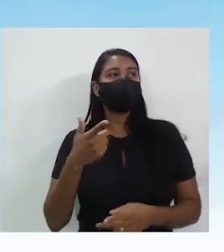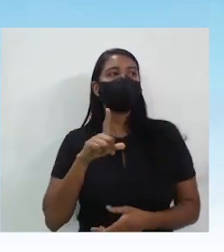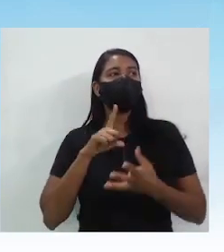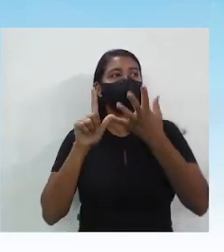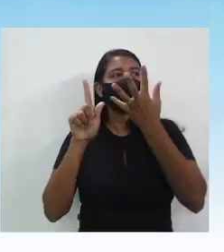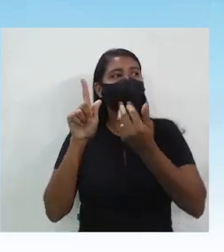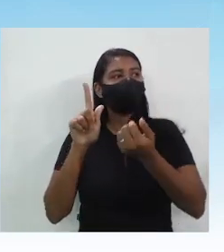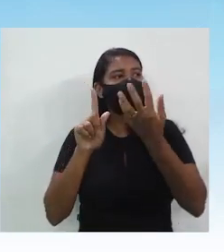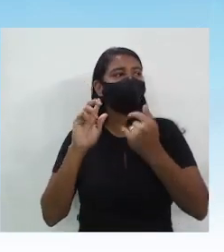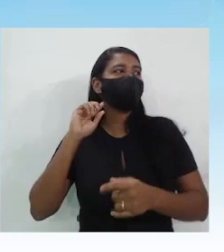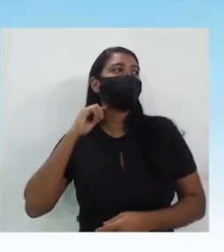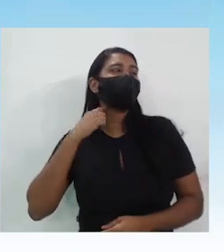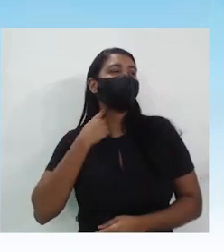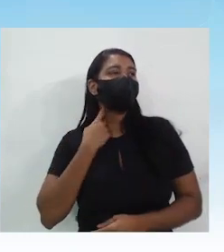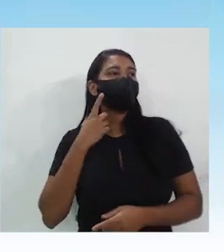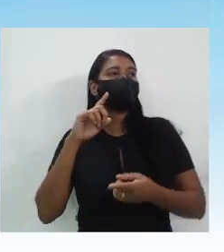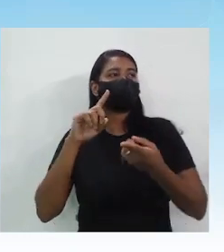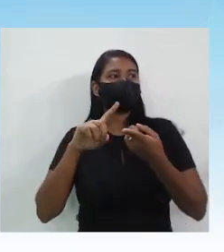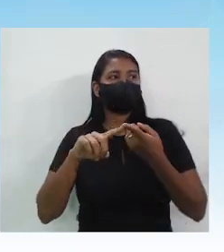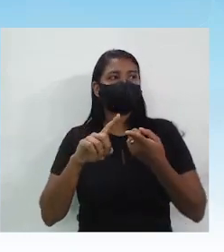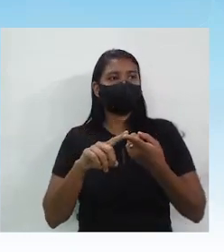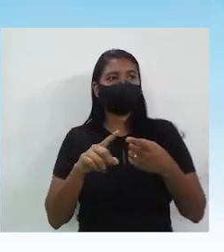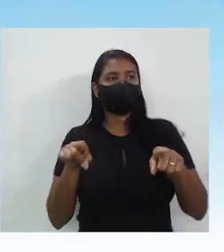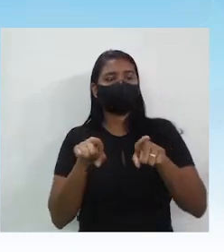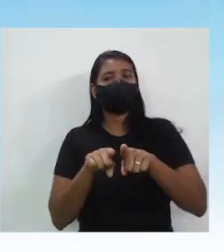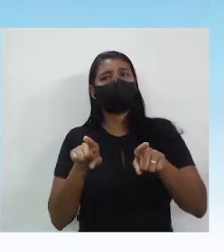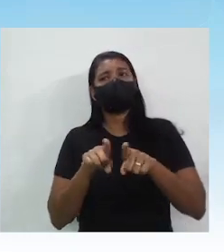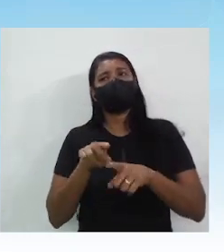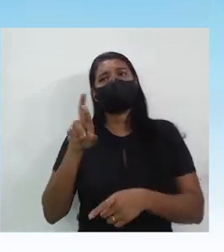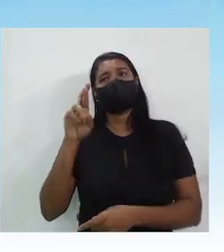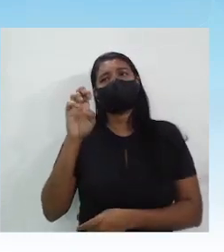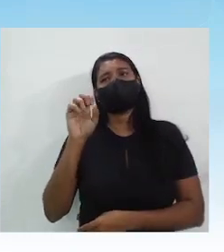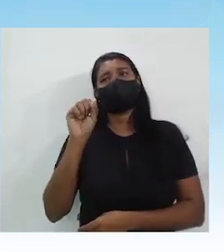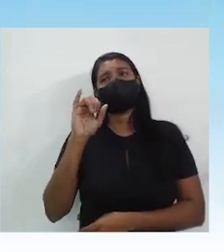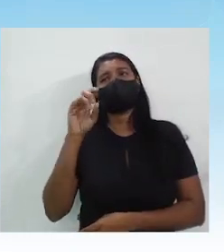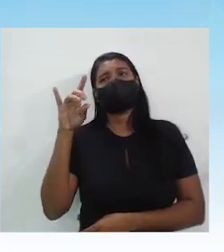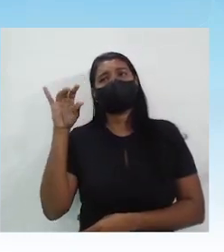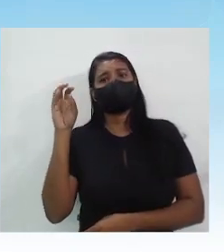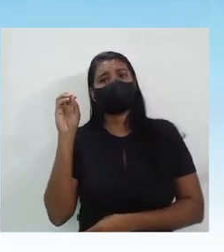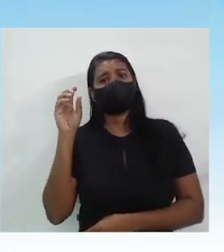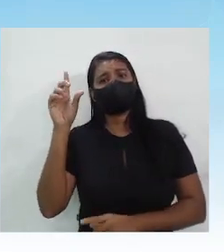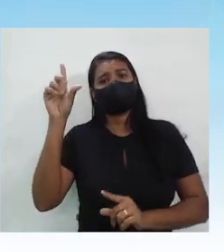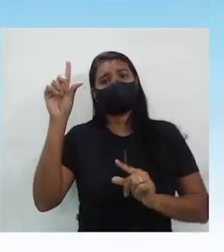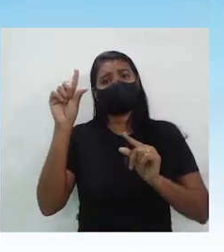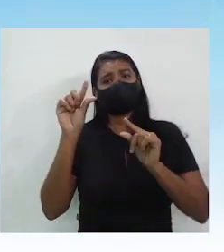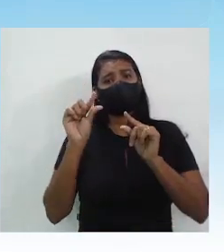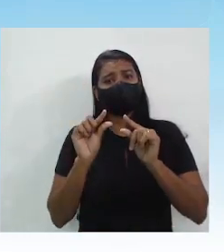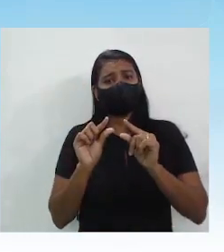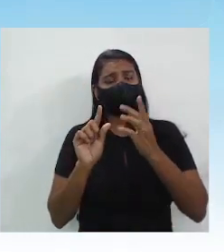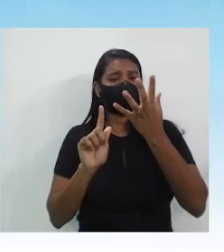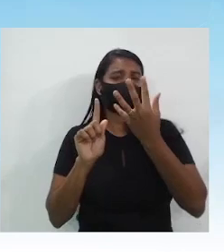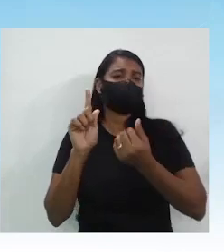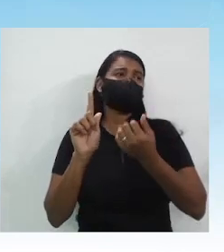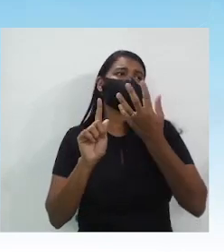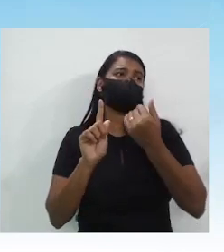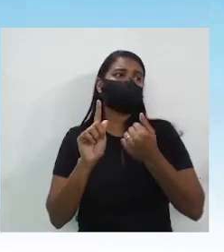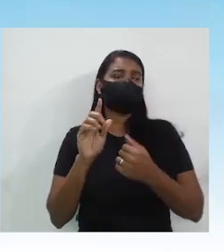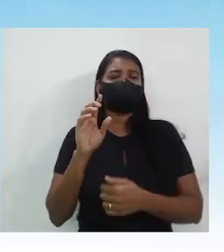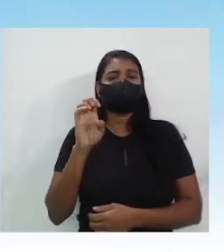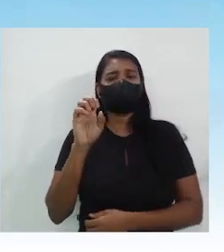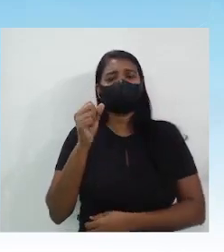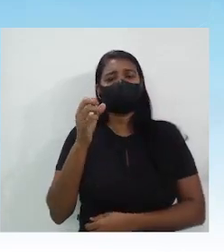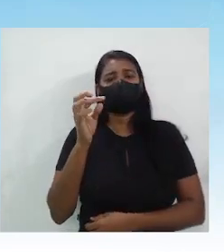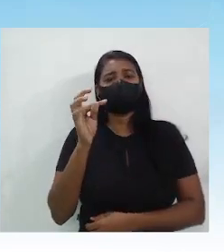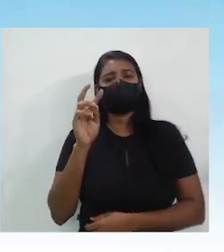gases poluentes e nem também vai gerar resíduos. Vai diminuir ali a emissão de gases do efeito